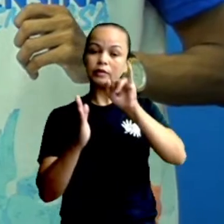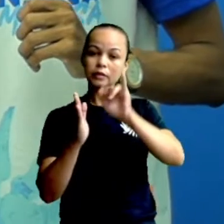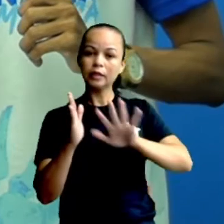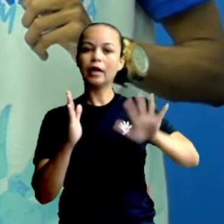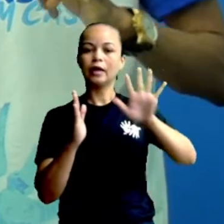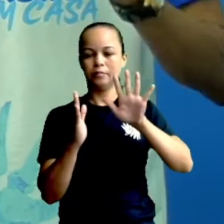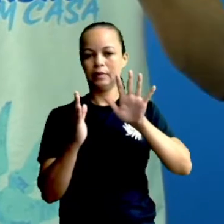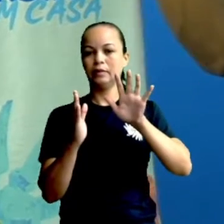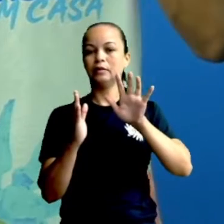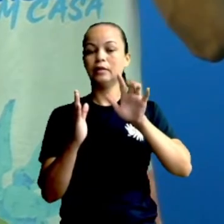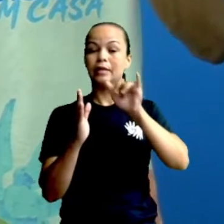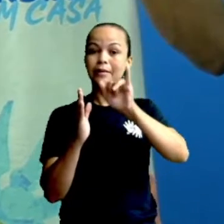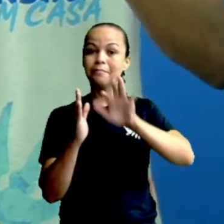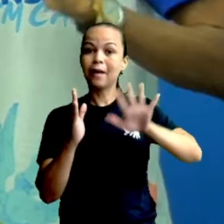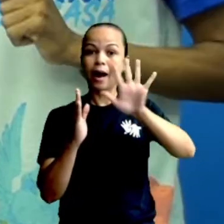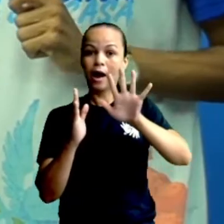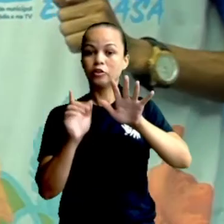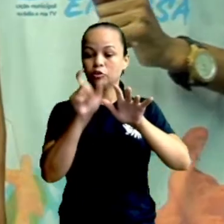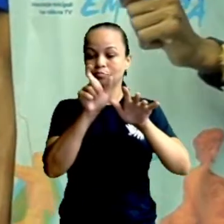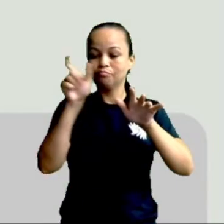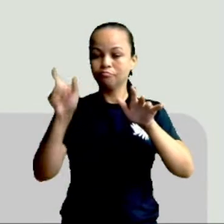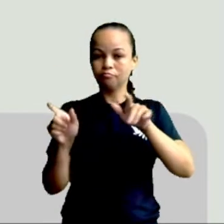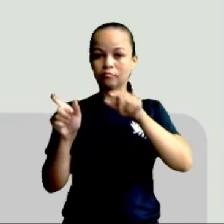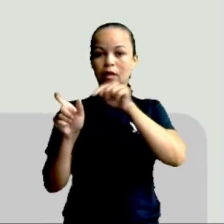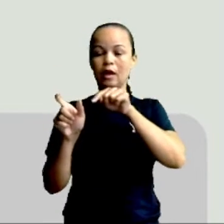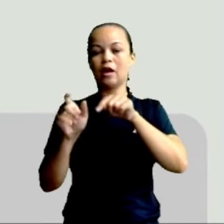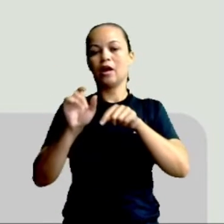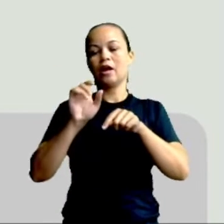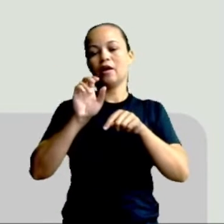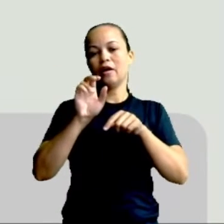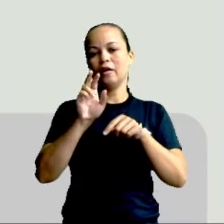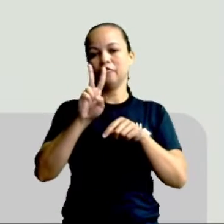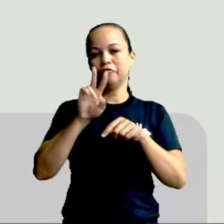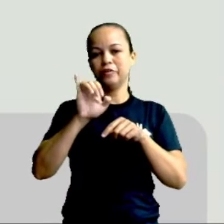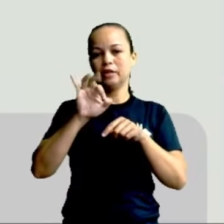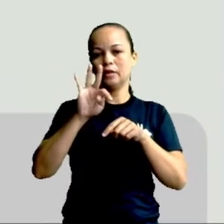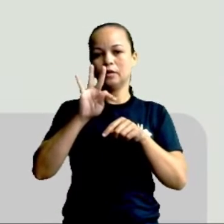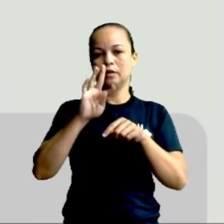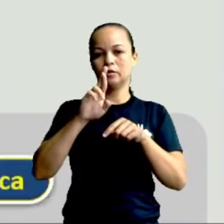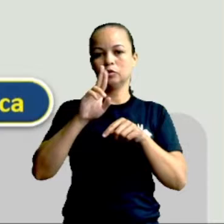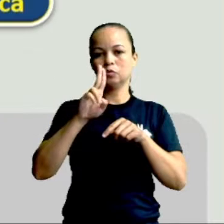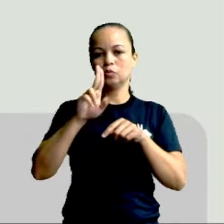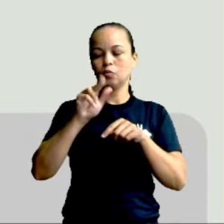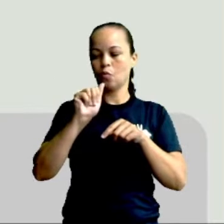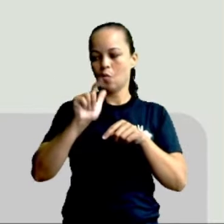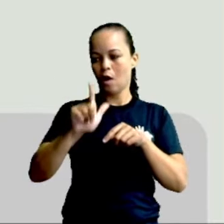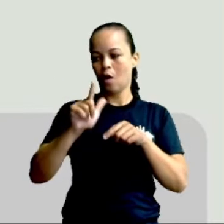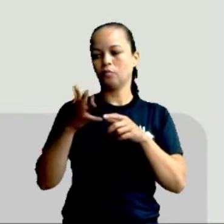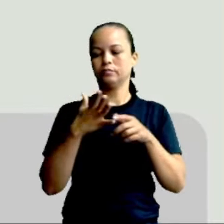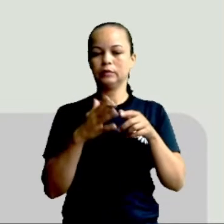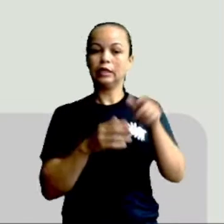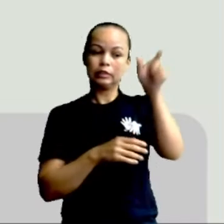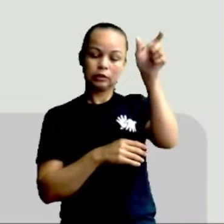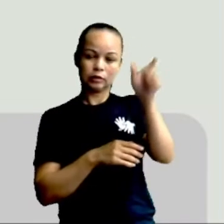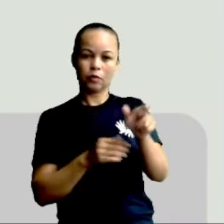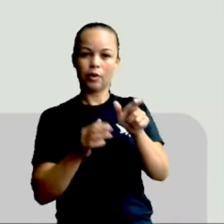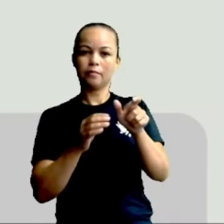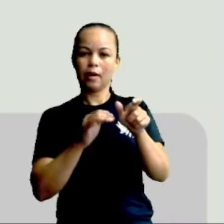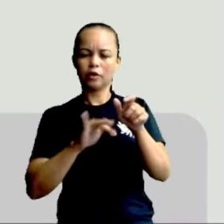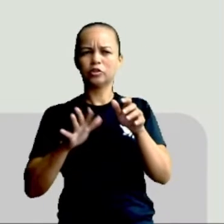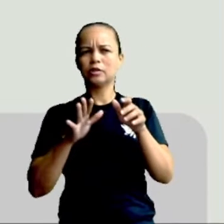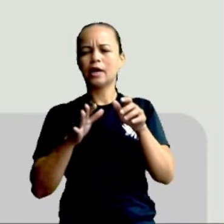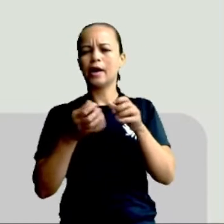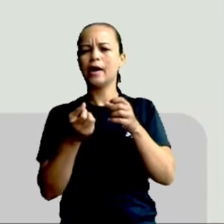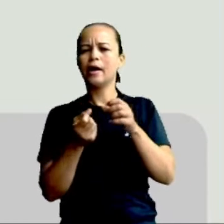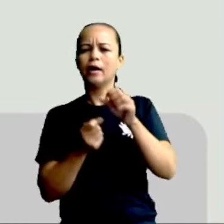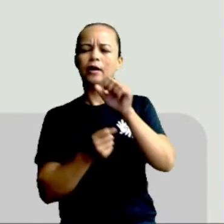que? Virtual. Então, vamos conjugar direitinho aí. Eles são simétricos, tá? A imagem sempre será simétrica. Simétrica